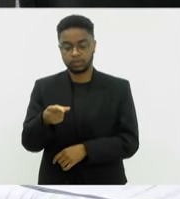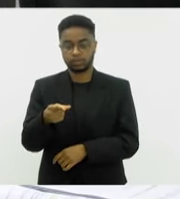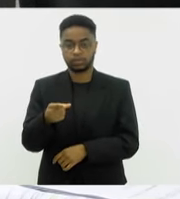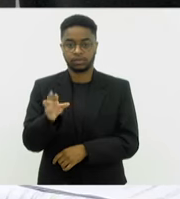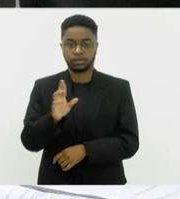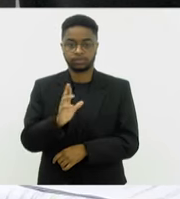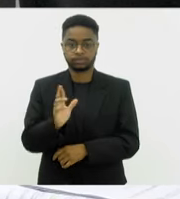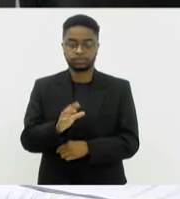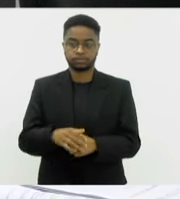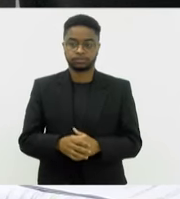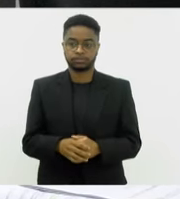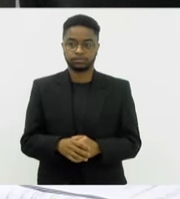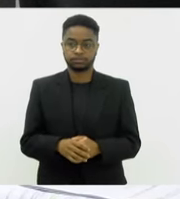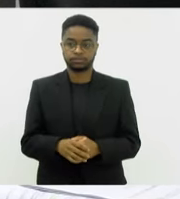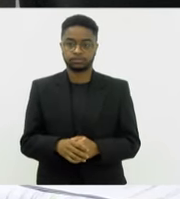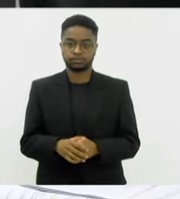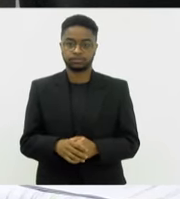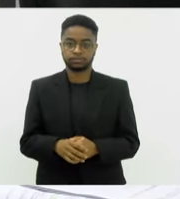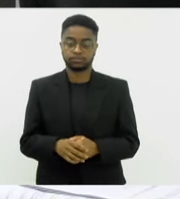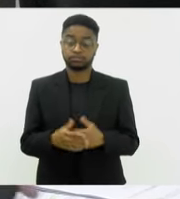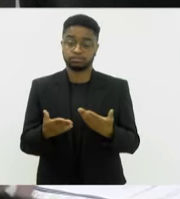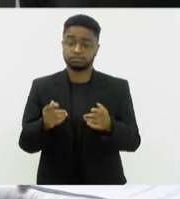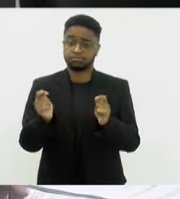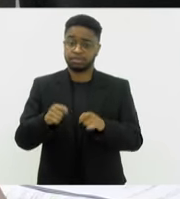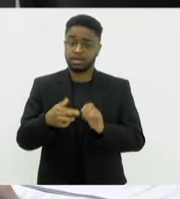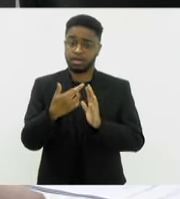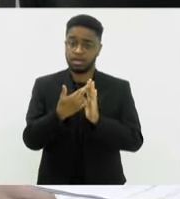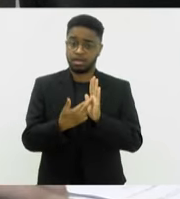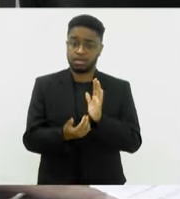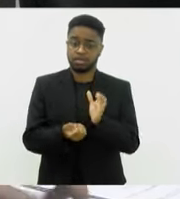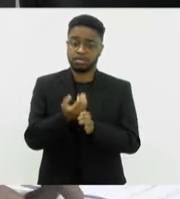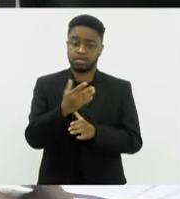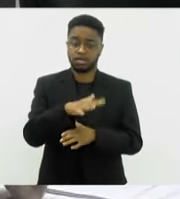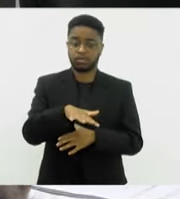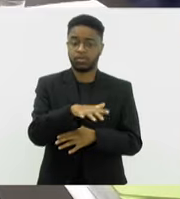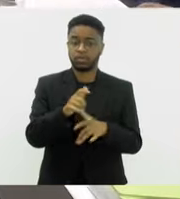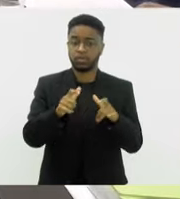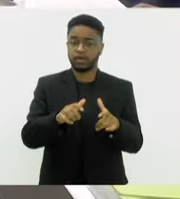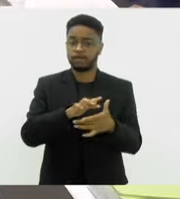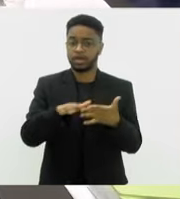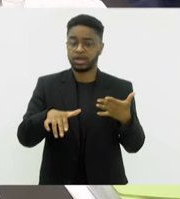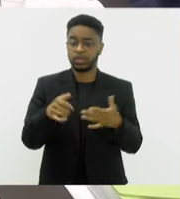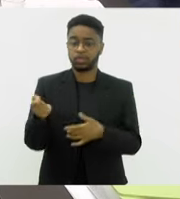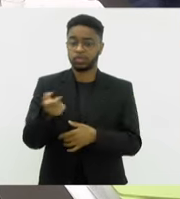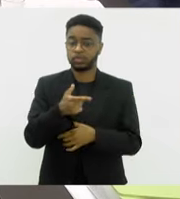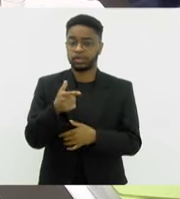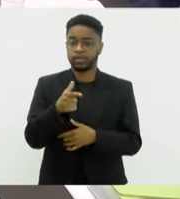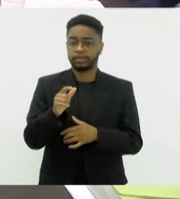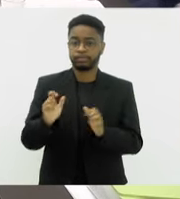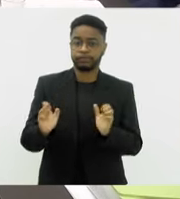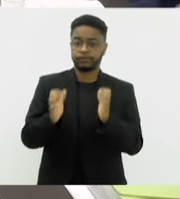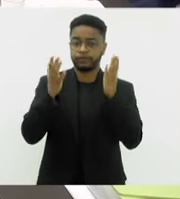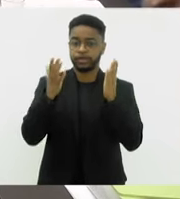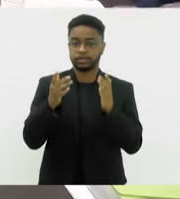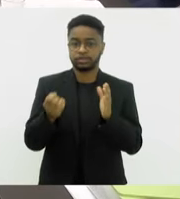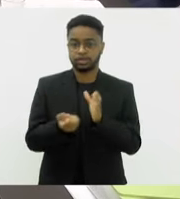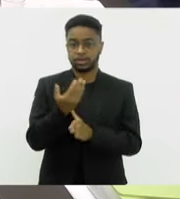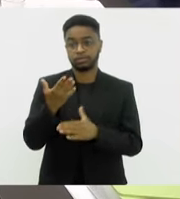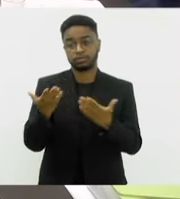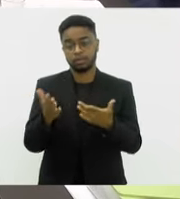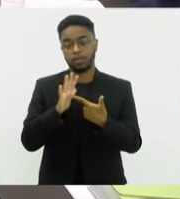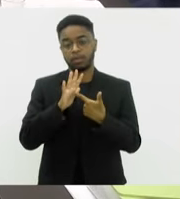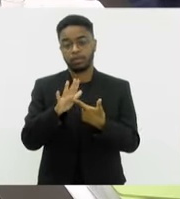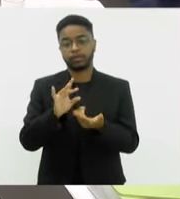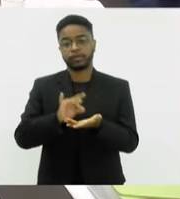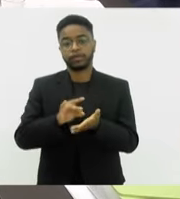R$ 5.989.665,22. Dava para regularizar um bocado de terra. Ao invés de fazer festa, dava para regularizar mais terra nesse estado. Então, isso mostra que a gente